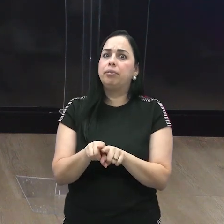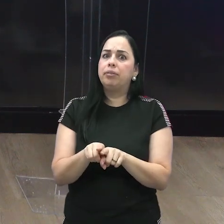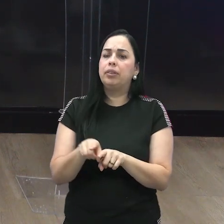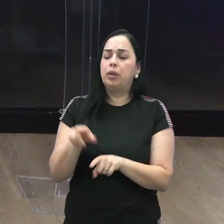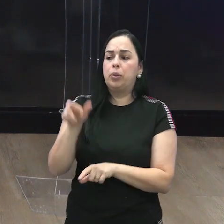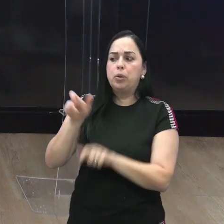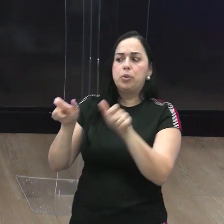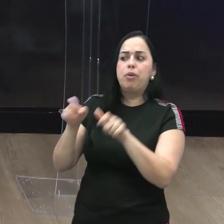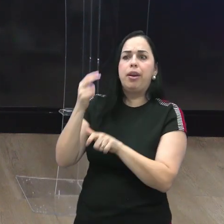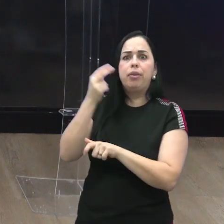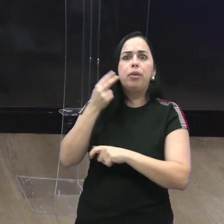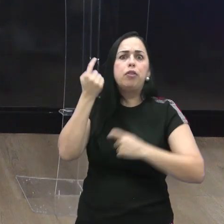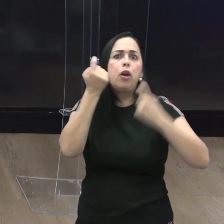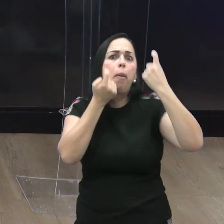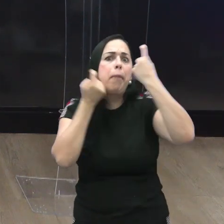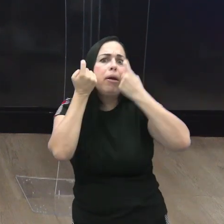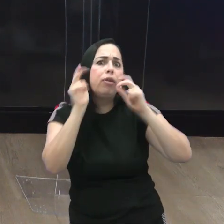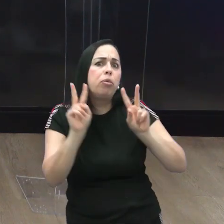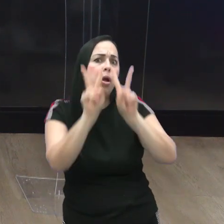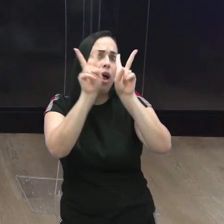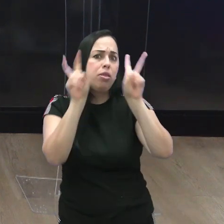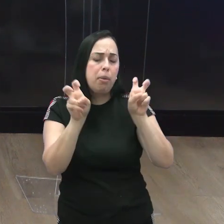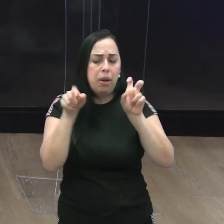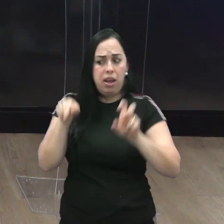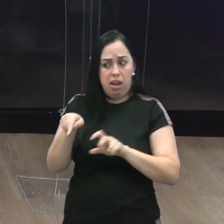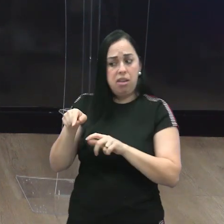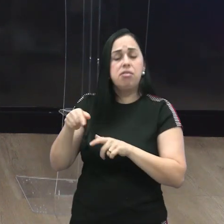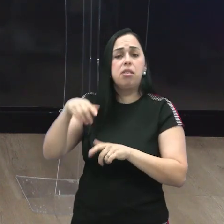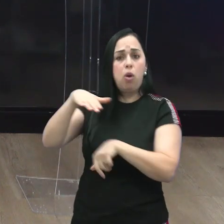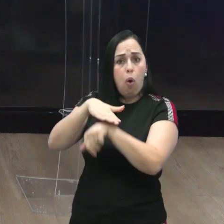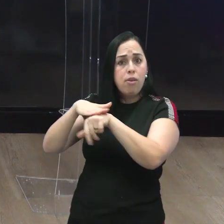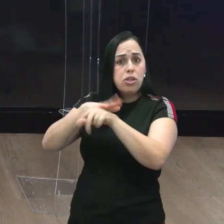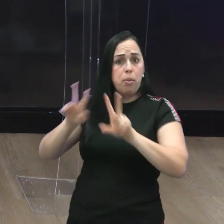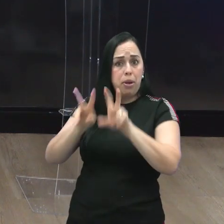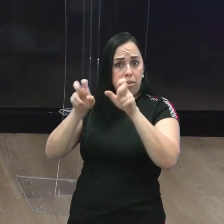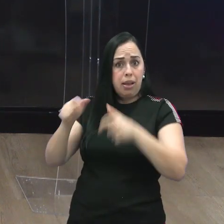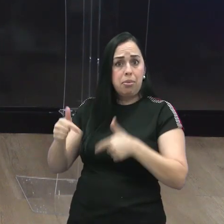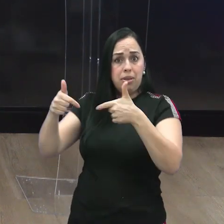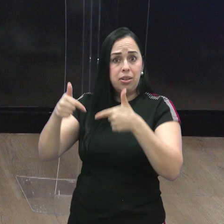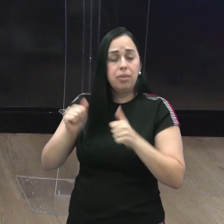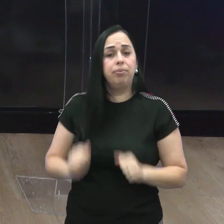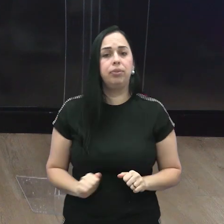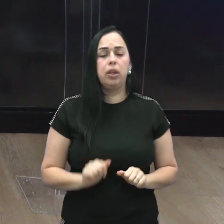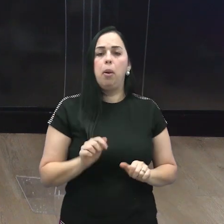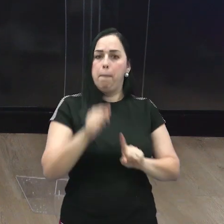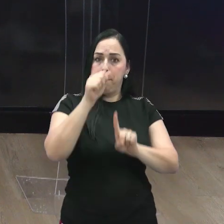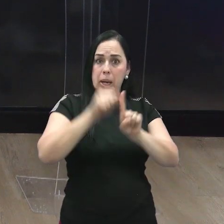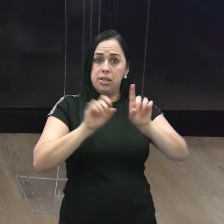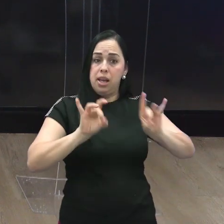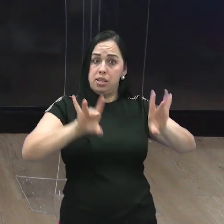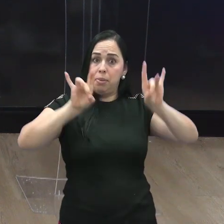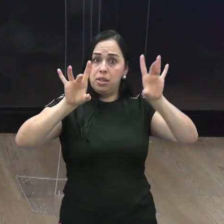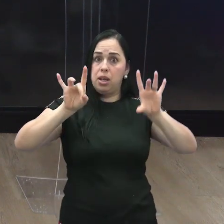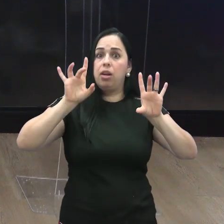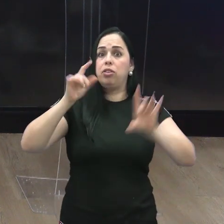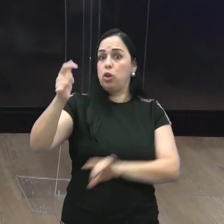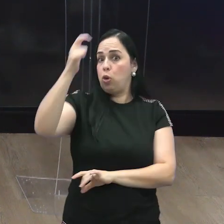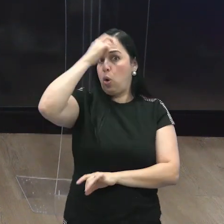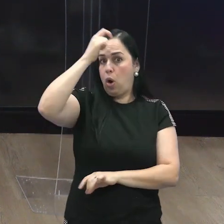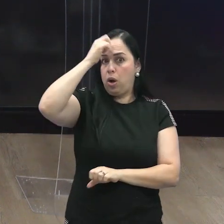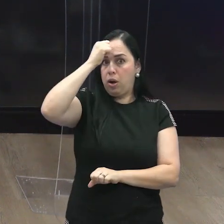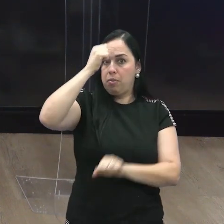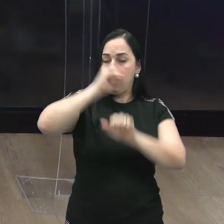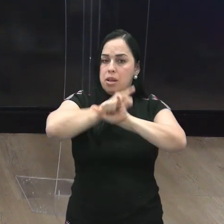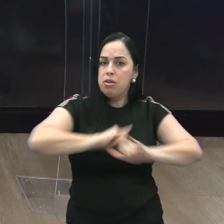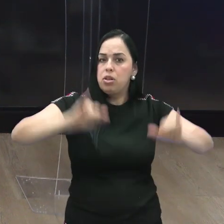desperta a preocupação aqui dos parlamentares que sempre discutem políticas públicas. No mês de conscientização sobre o autismo, a